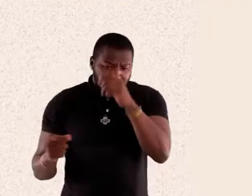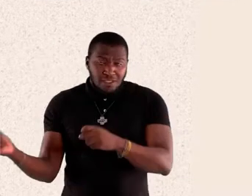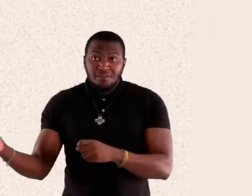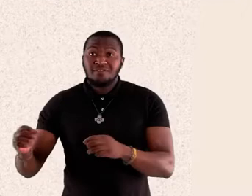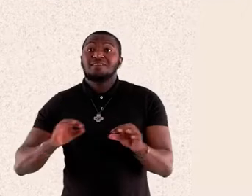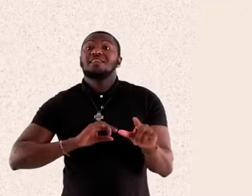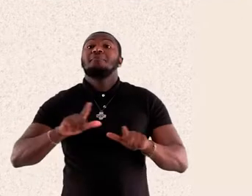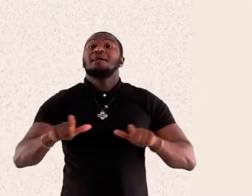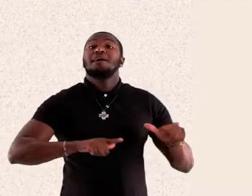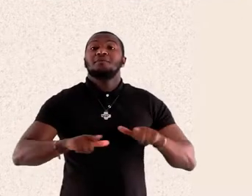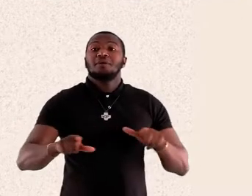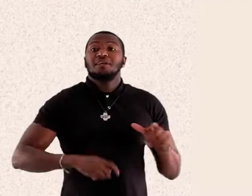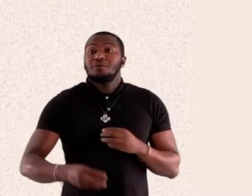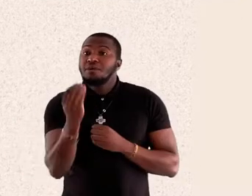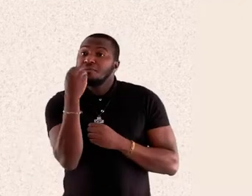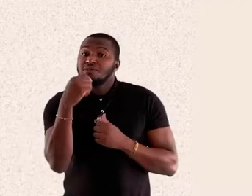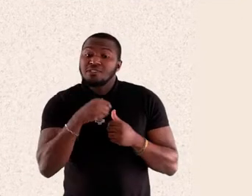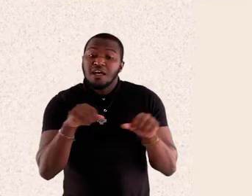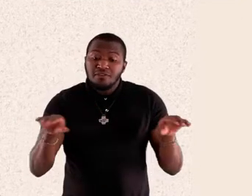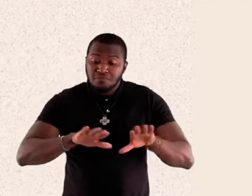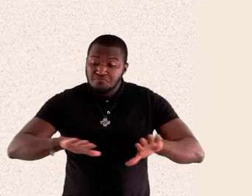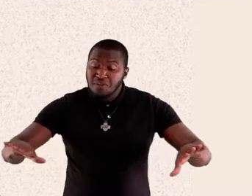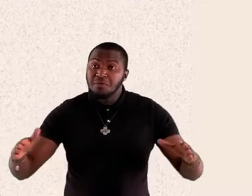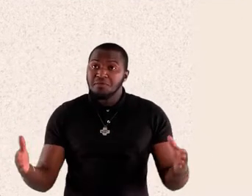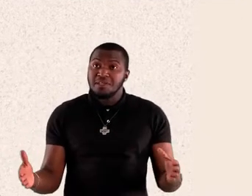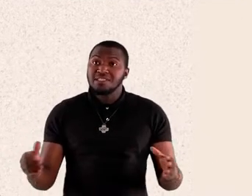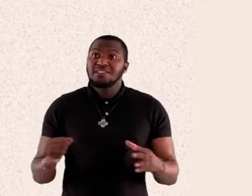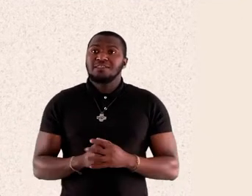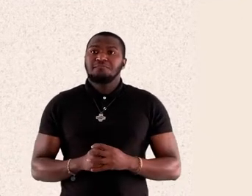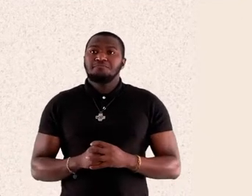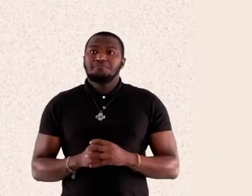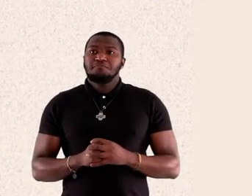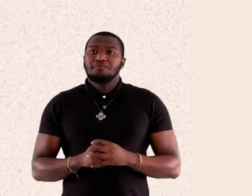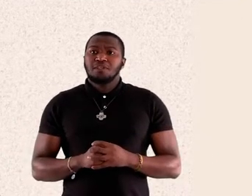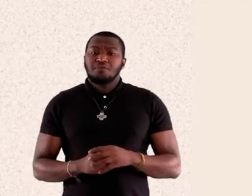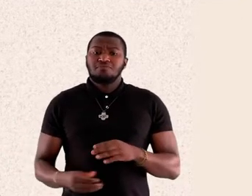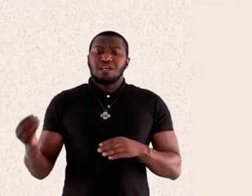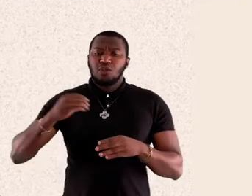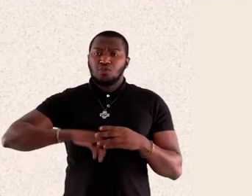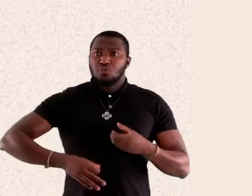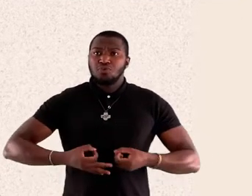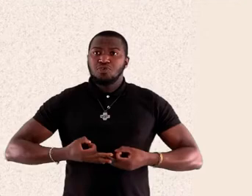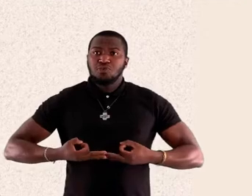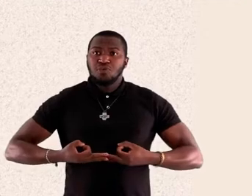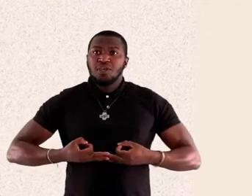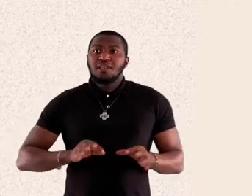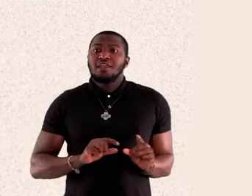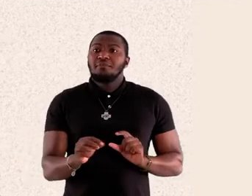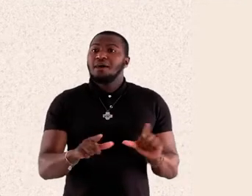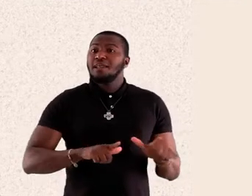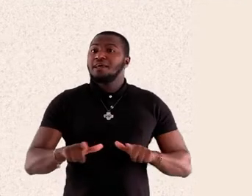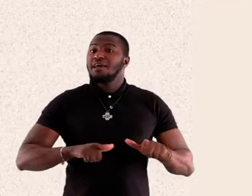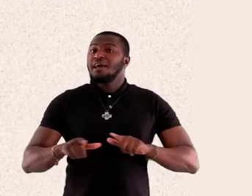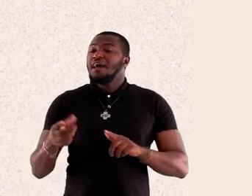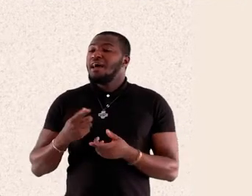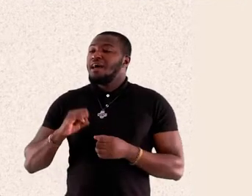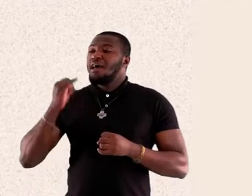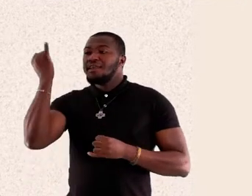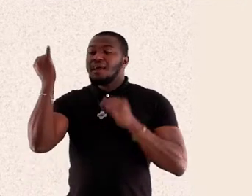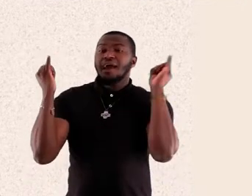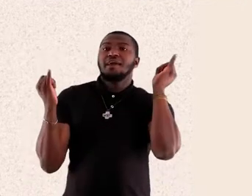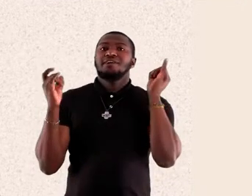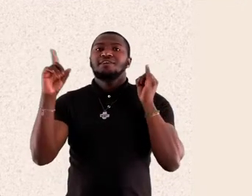mesa bom então a dentro do budismo trabalha muito essa ideia da